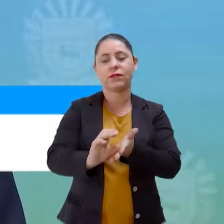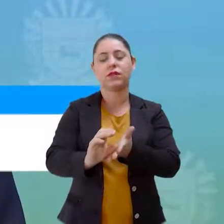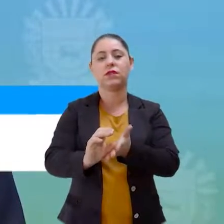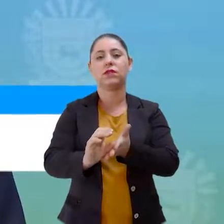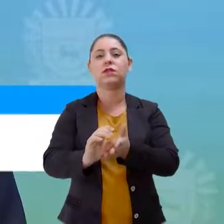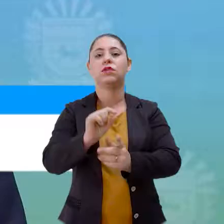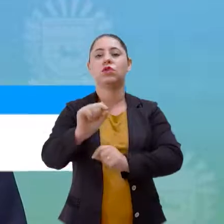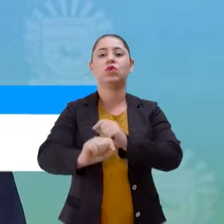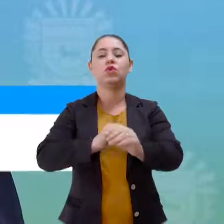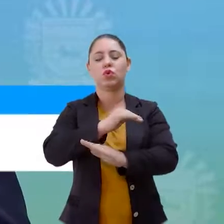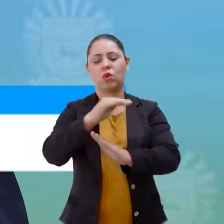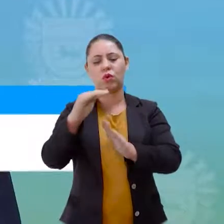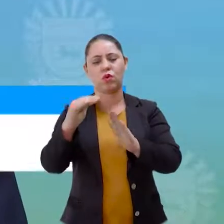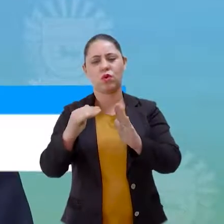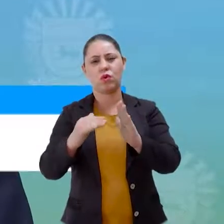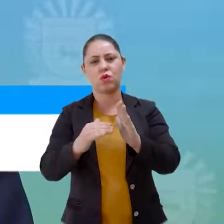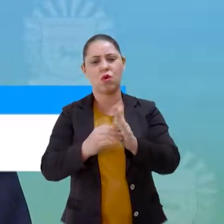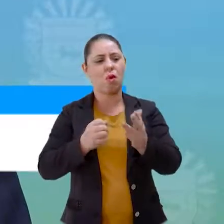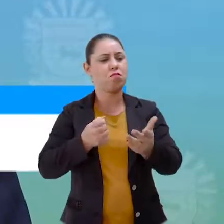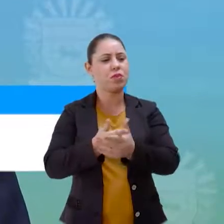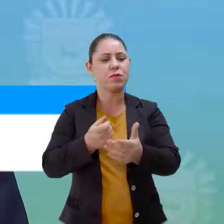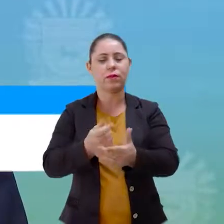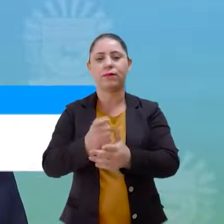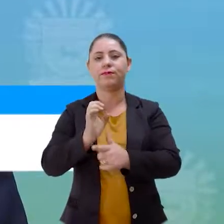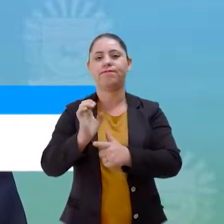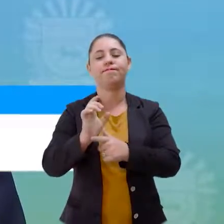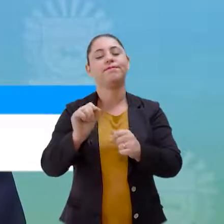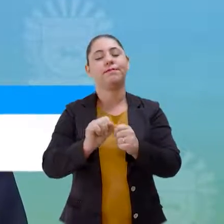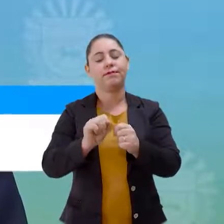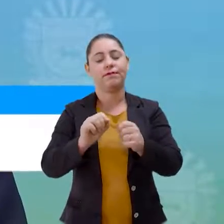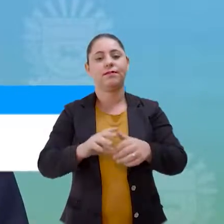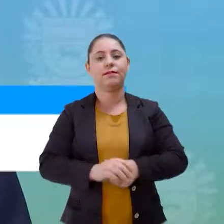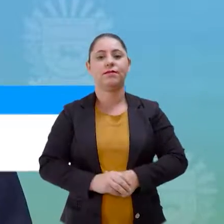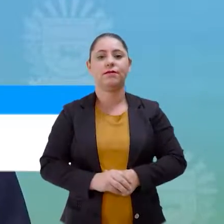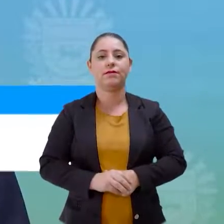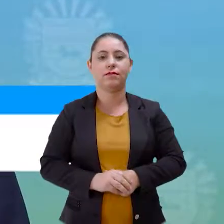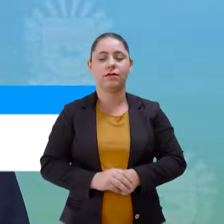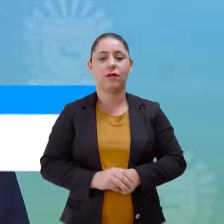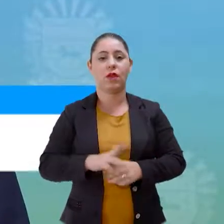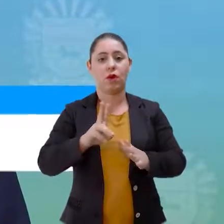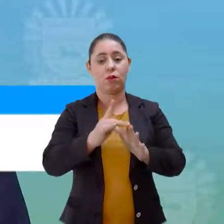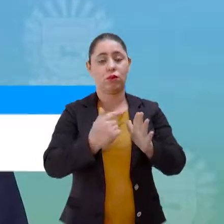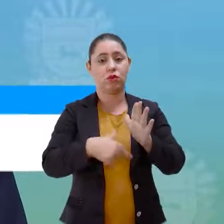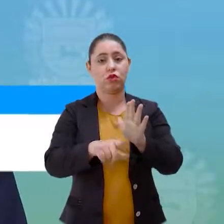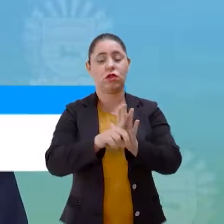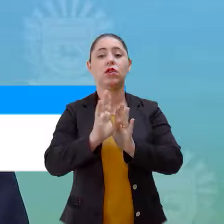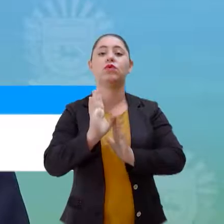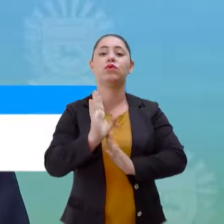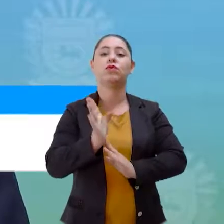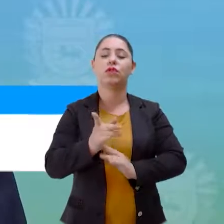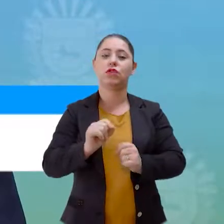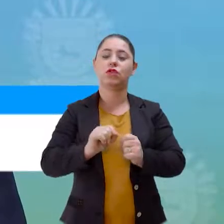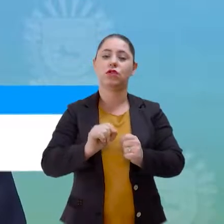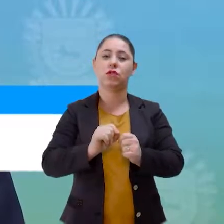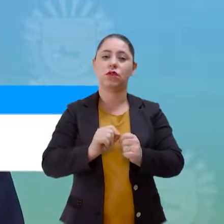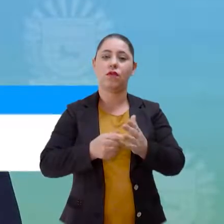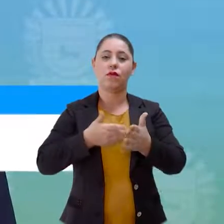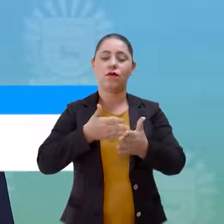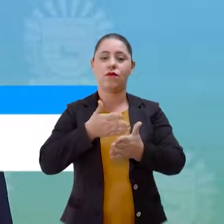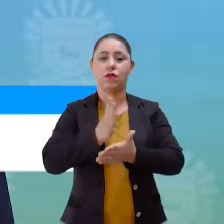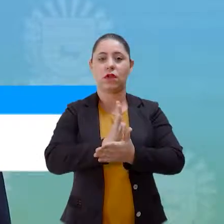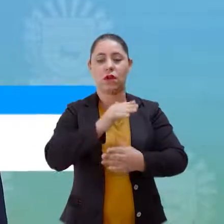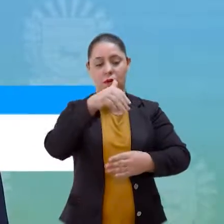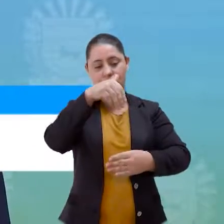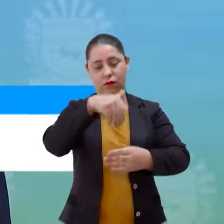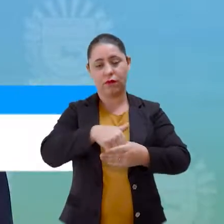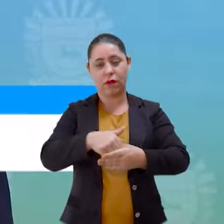os investimentos e todos os gastos que o Estado vai fazer. O projeto já tinha sido votado, a LDO já tinha